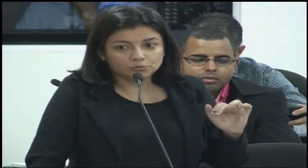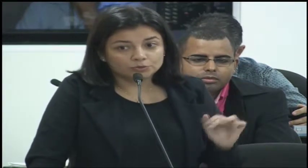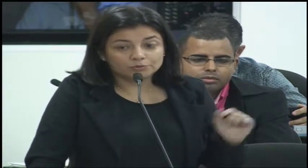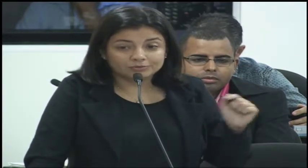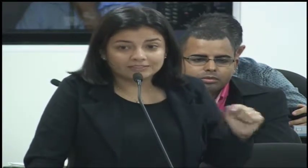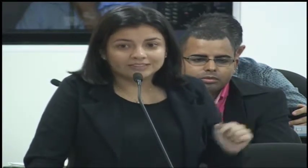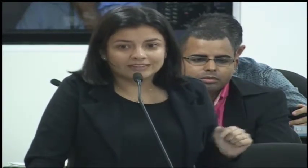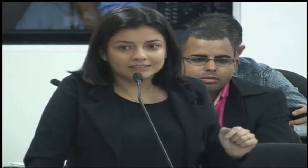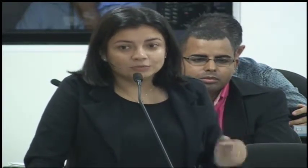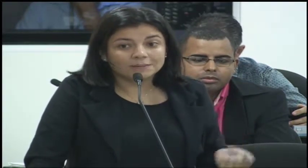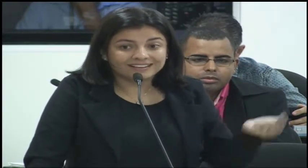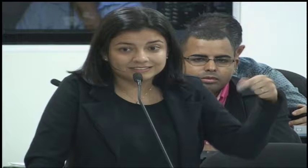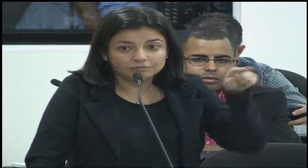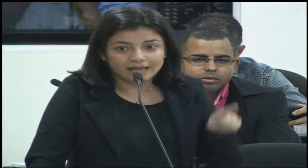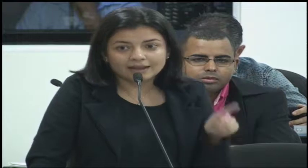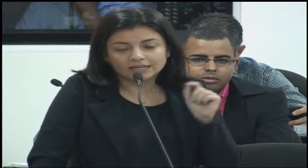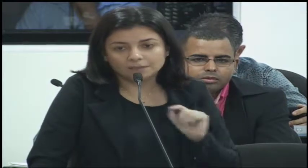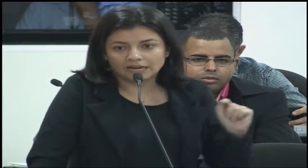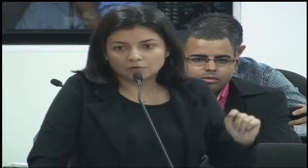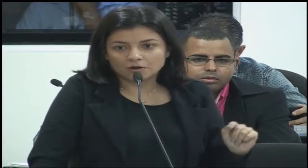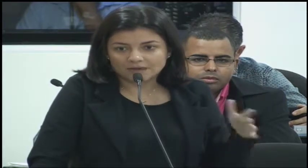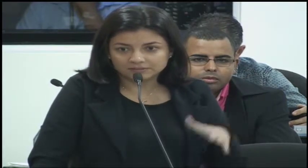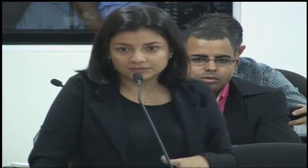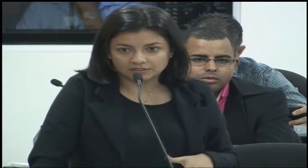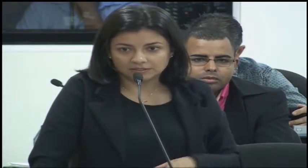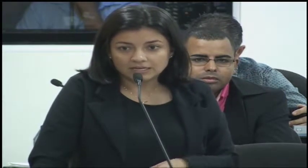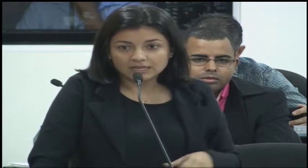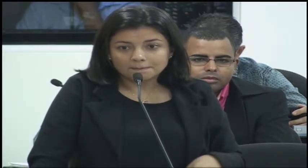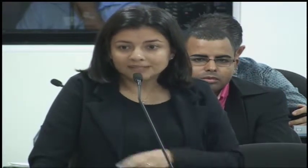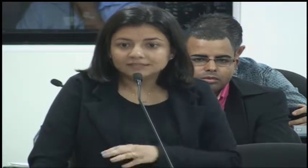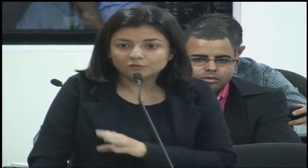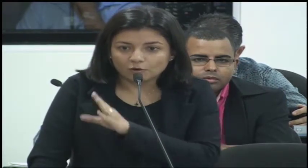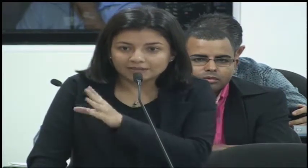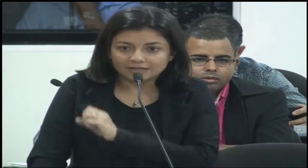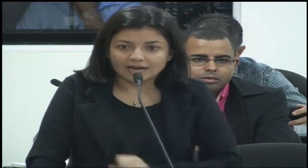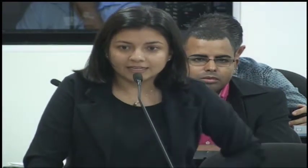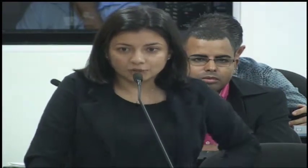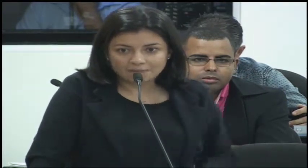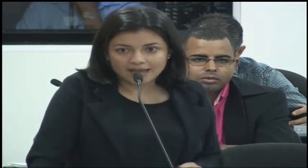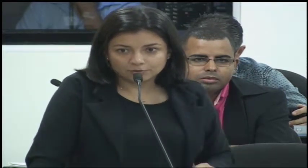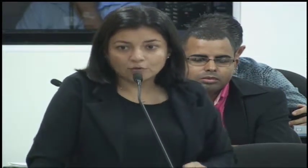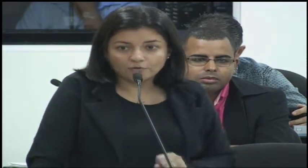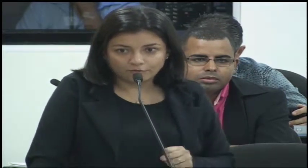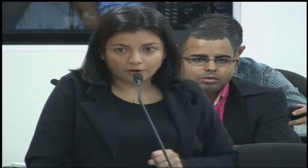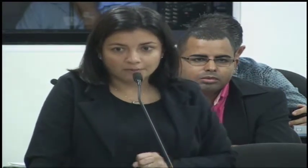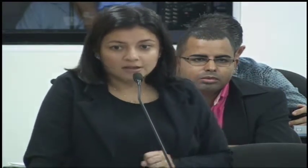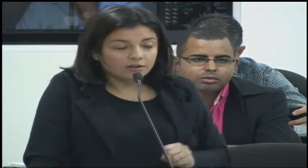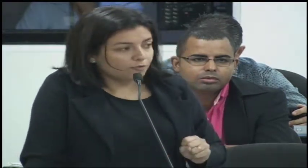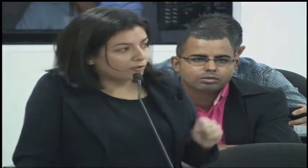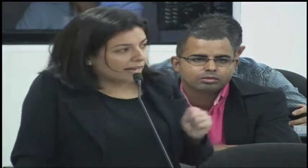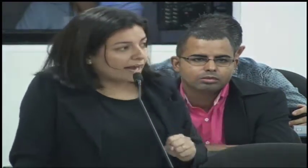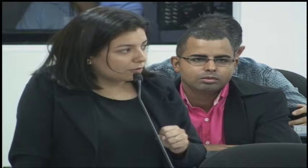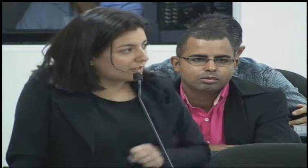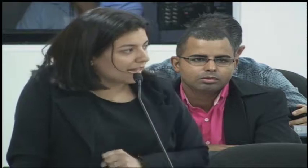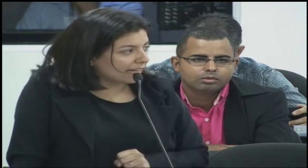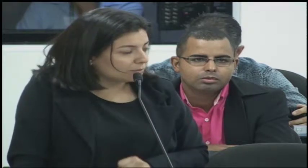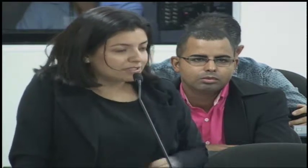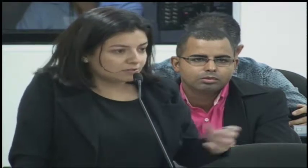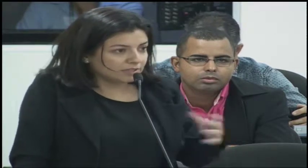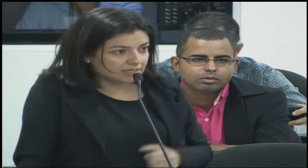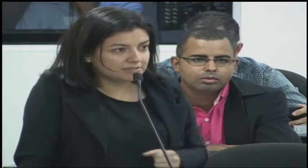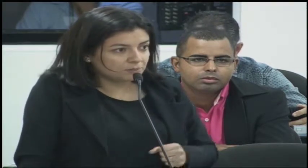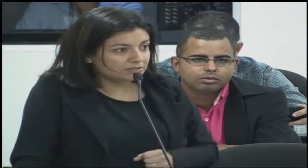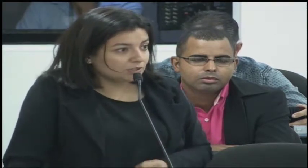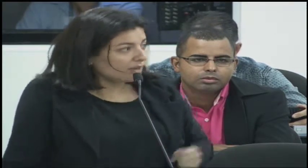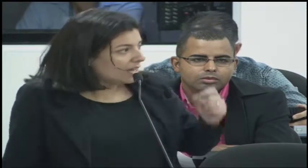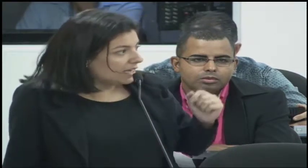em cima do muro, quando, na verdade, não. Tem uma questão técnica pela qual eu me abstive. Mas não vou entrar aqui no mérito conforme for acordado. Mas